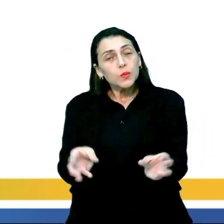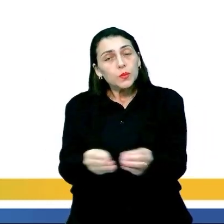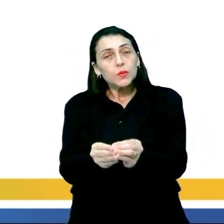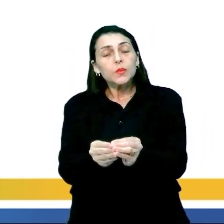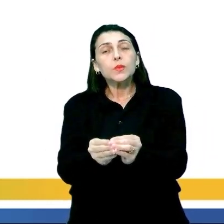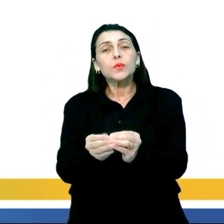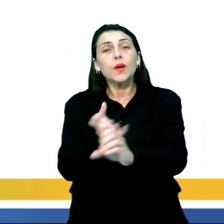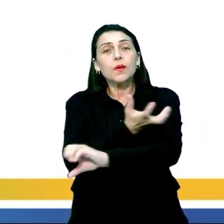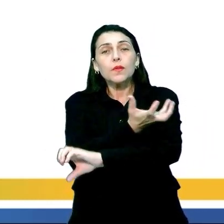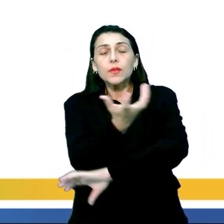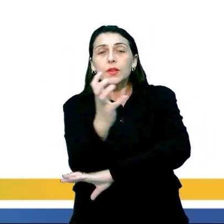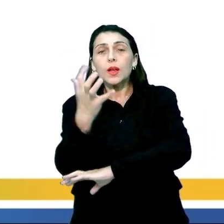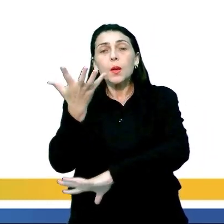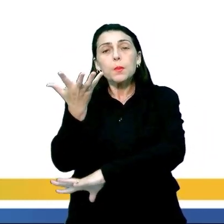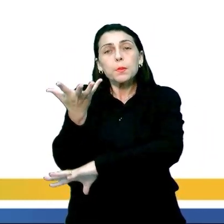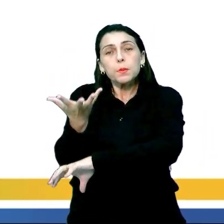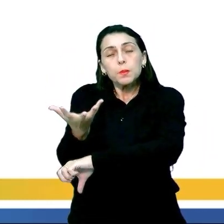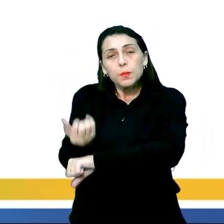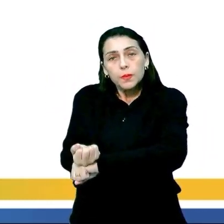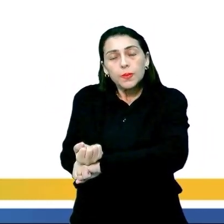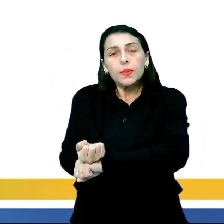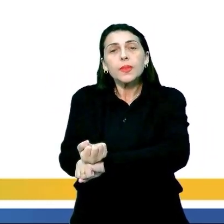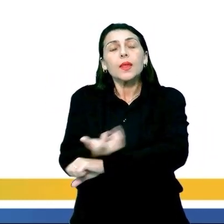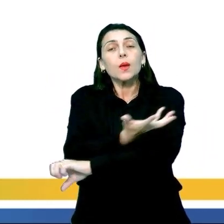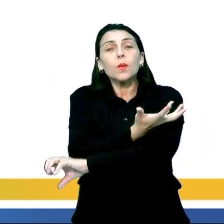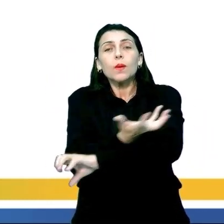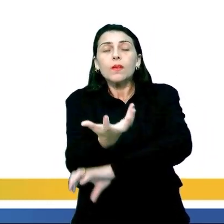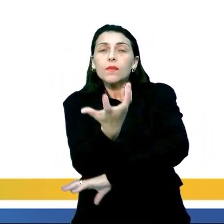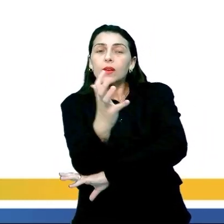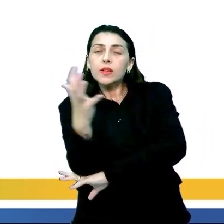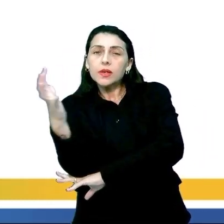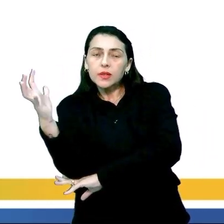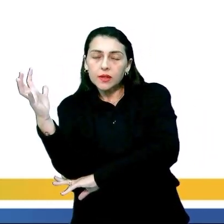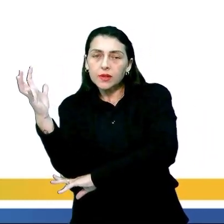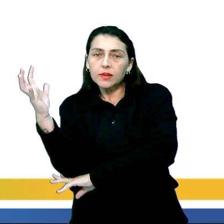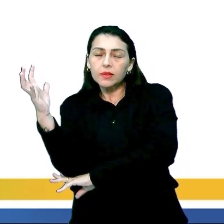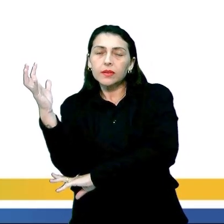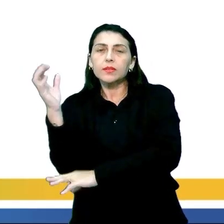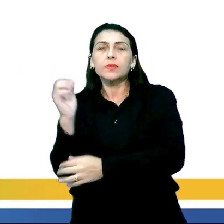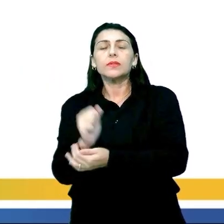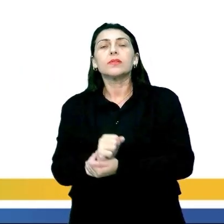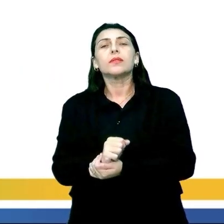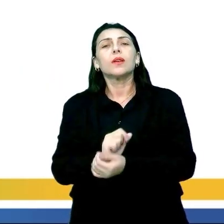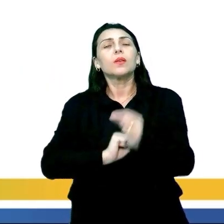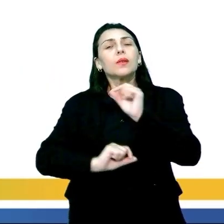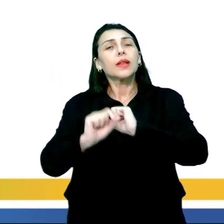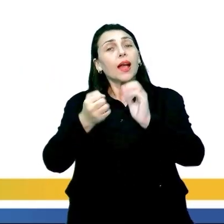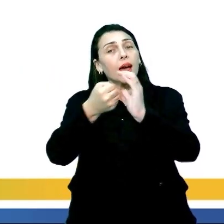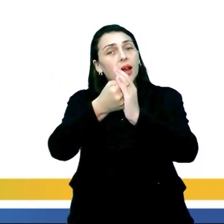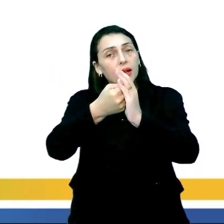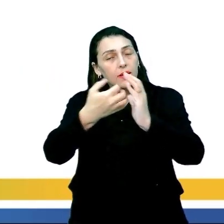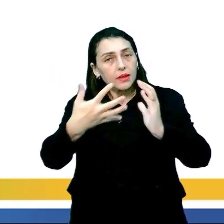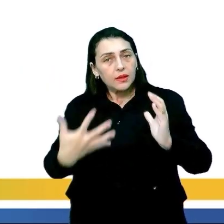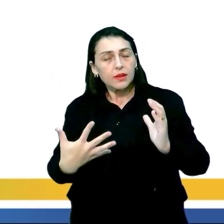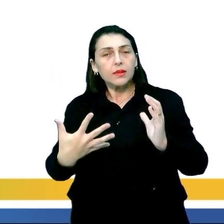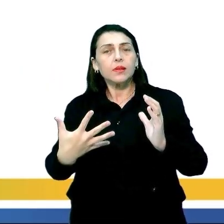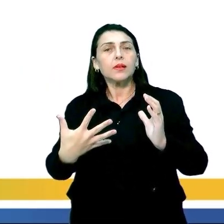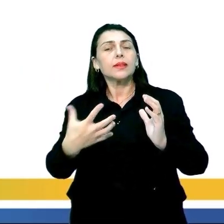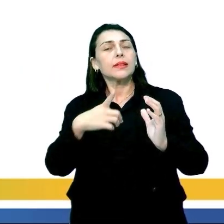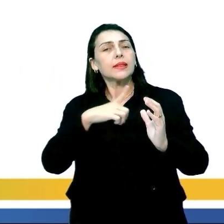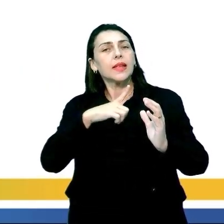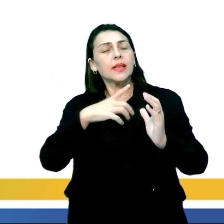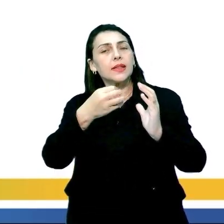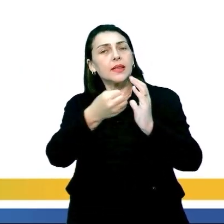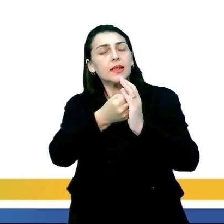a vegetação da Caatinga é uma vegetação que vai ser justamente caracterizada por ter